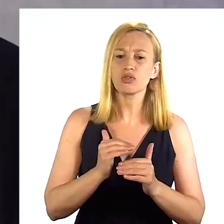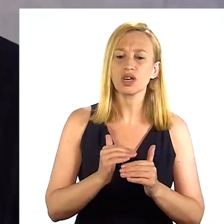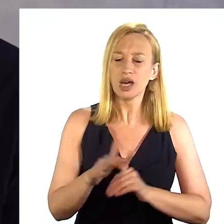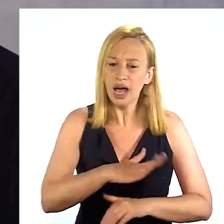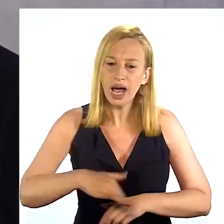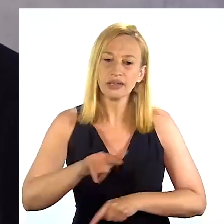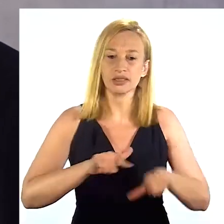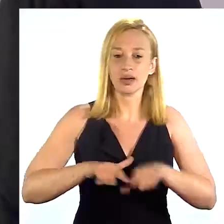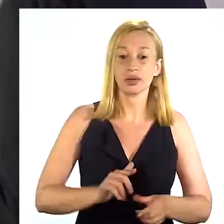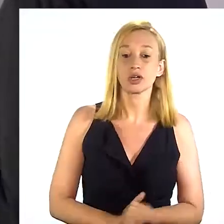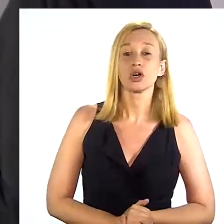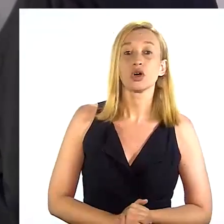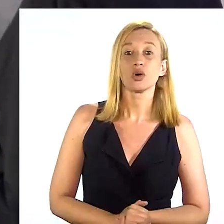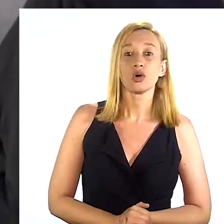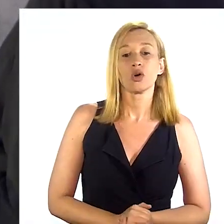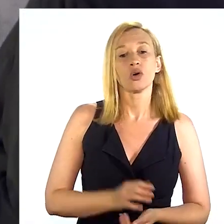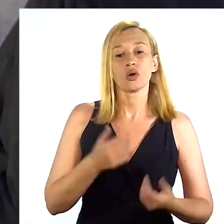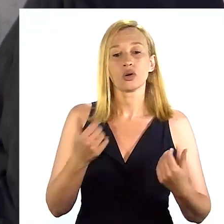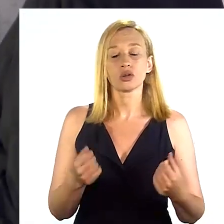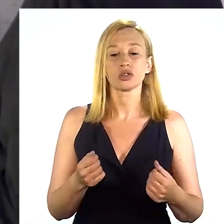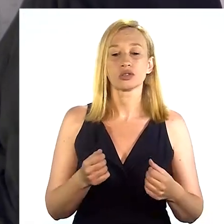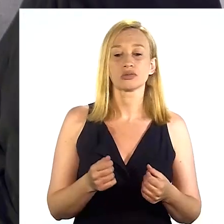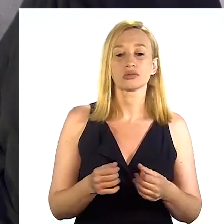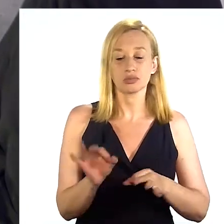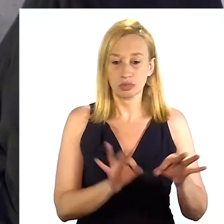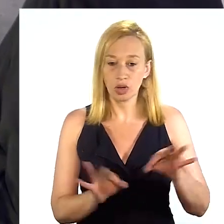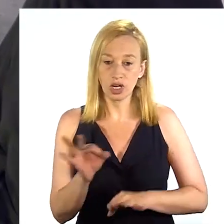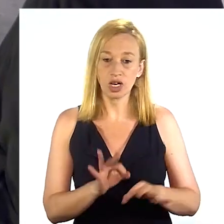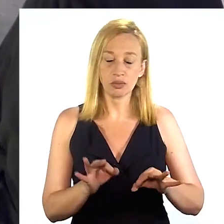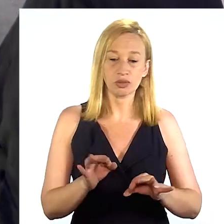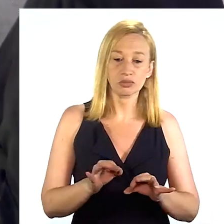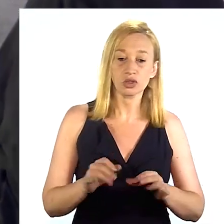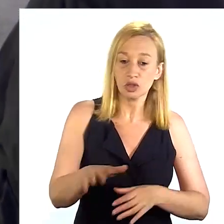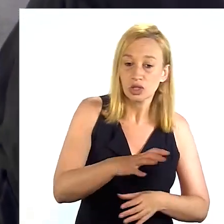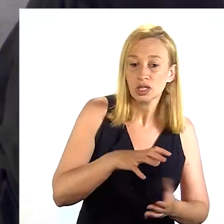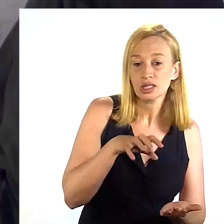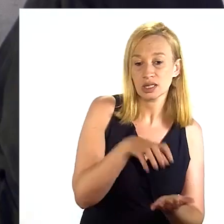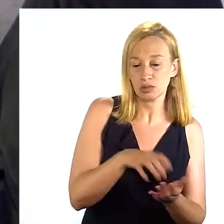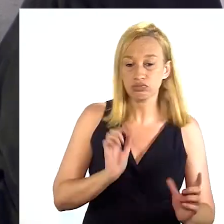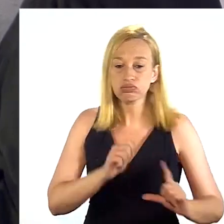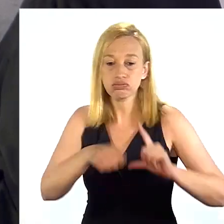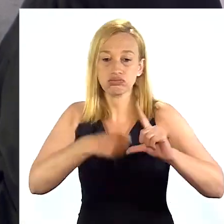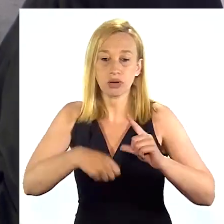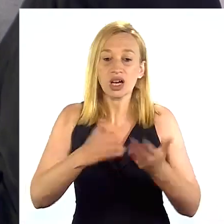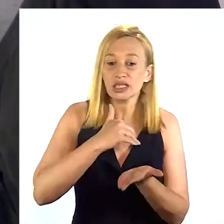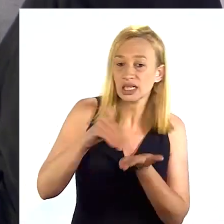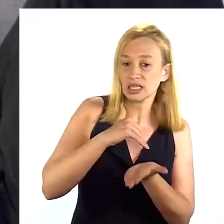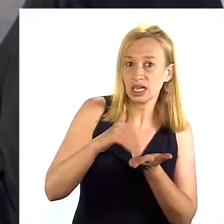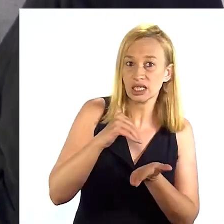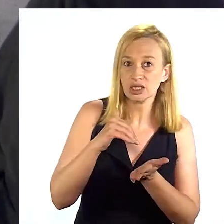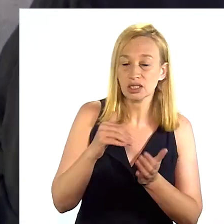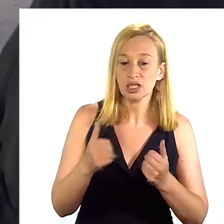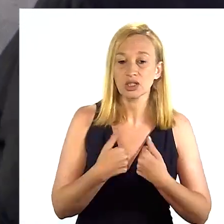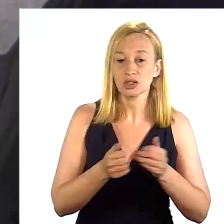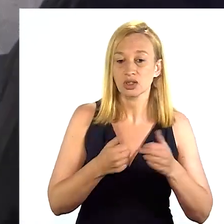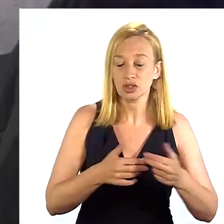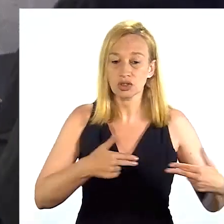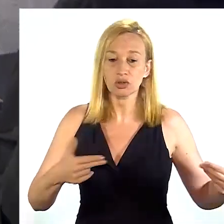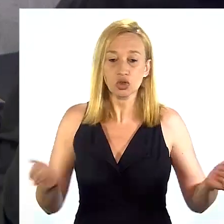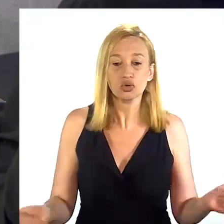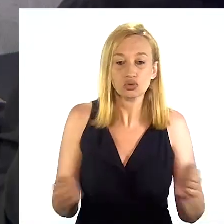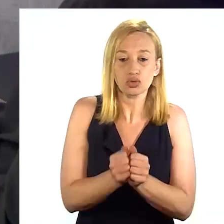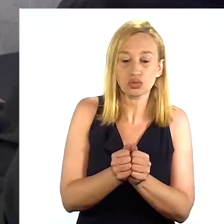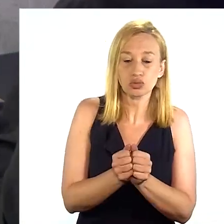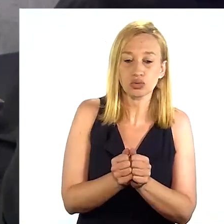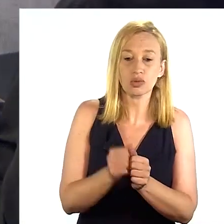fomentar esse mercado? O programa de encadeamento produtivo do setor logístico, que foi desenvolvido pela Secretaria de Transporte junto